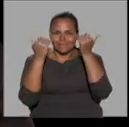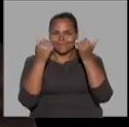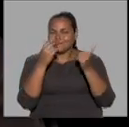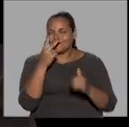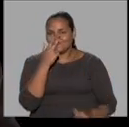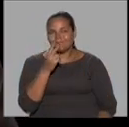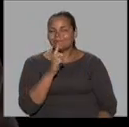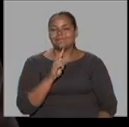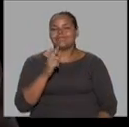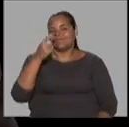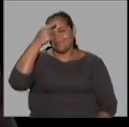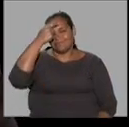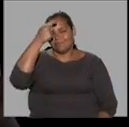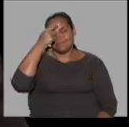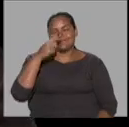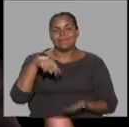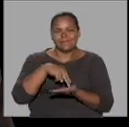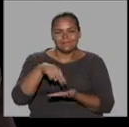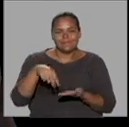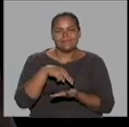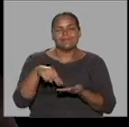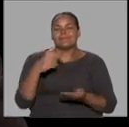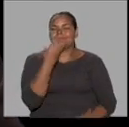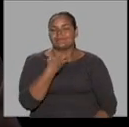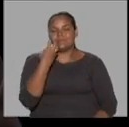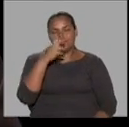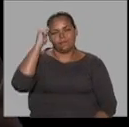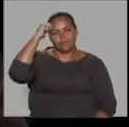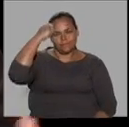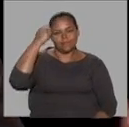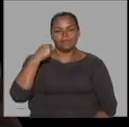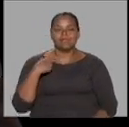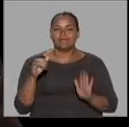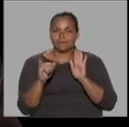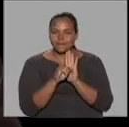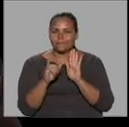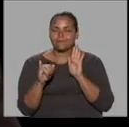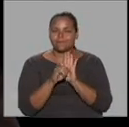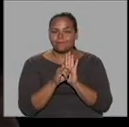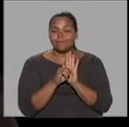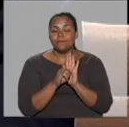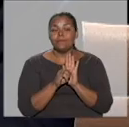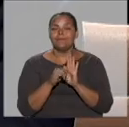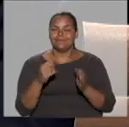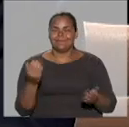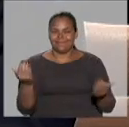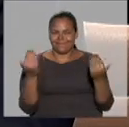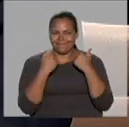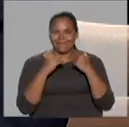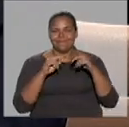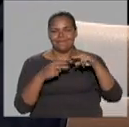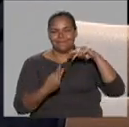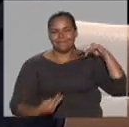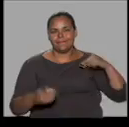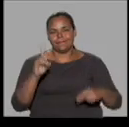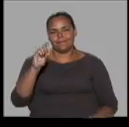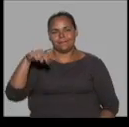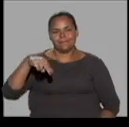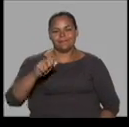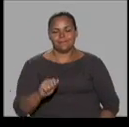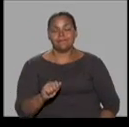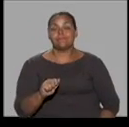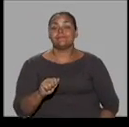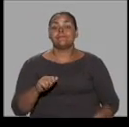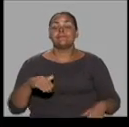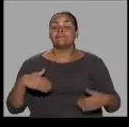inconscientemente eu estava sempre dançando música negra ou muito próximo disso, me identificando bastante com isso. Isso está no DNA, né? Está no nosso DNA, então